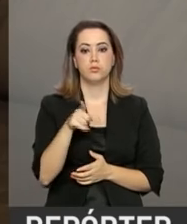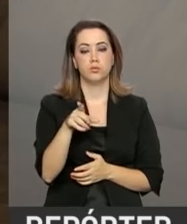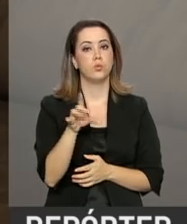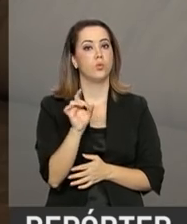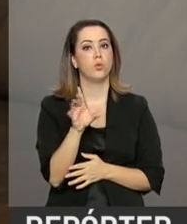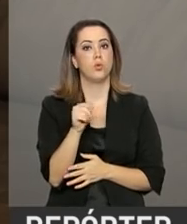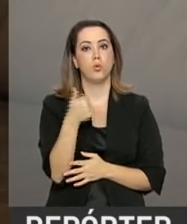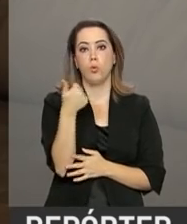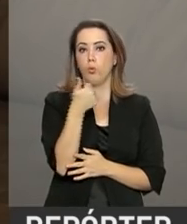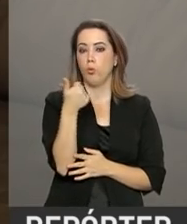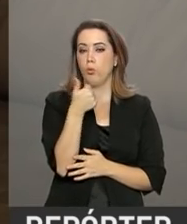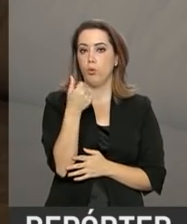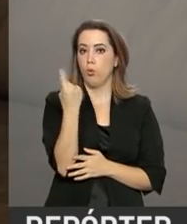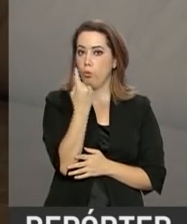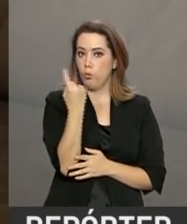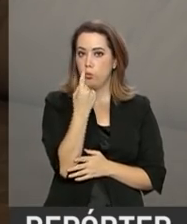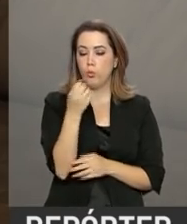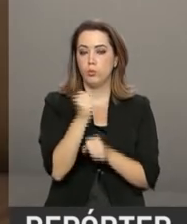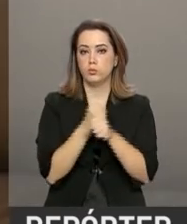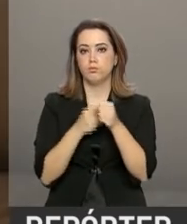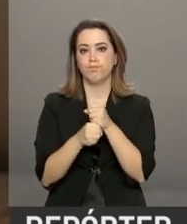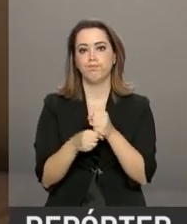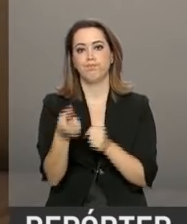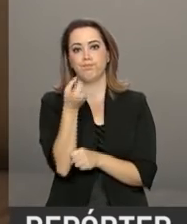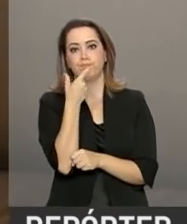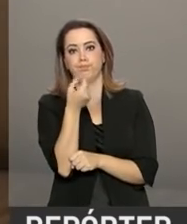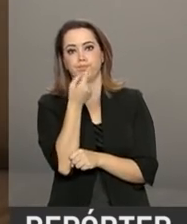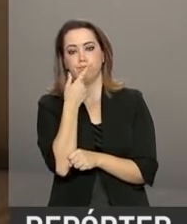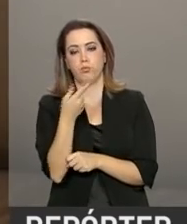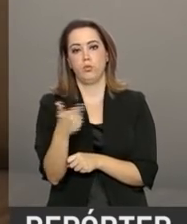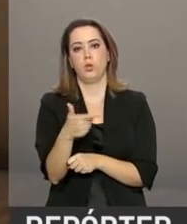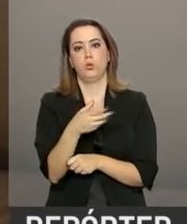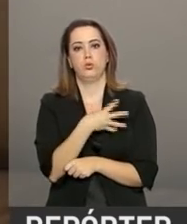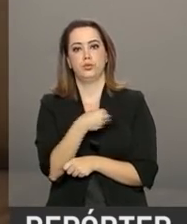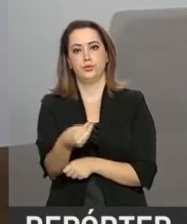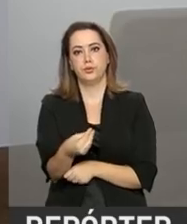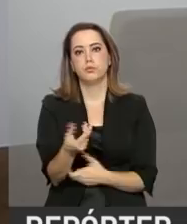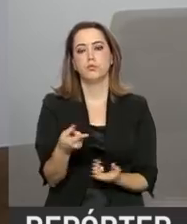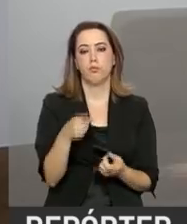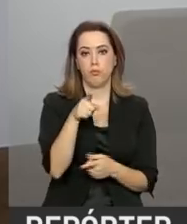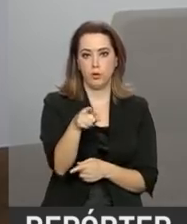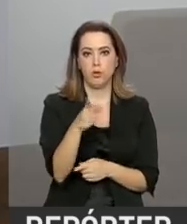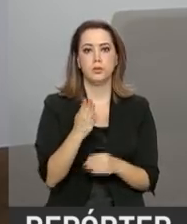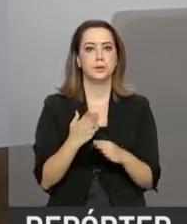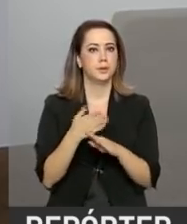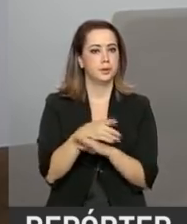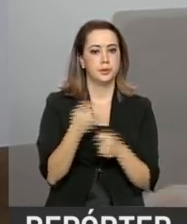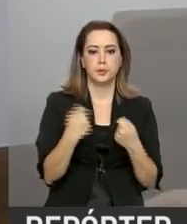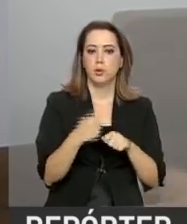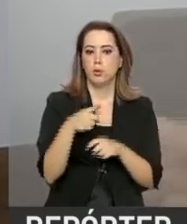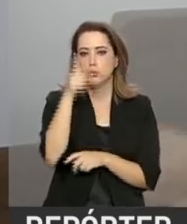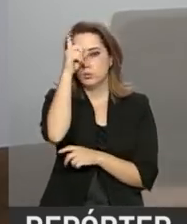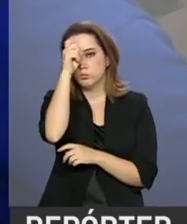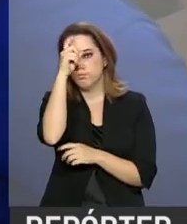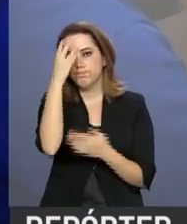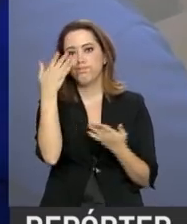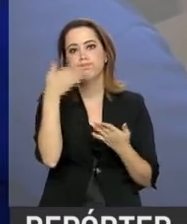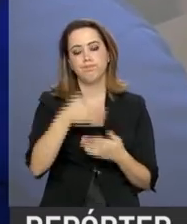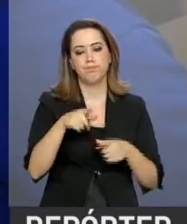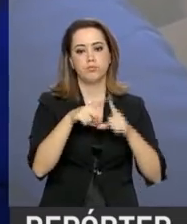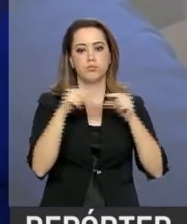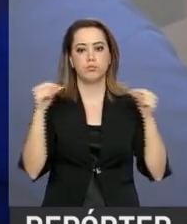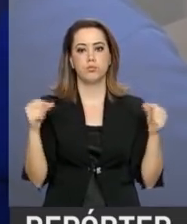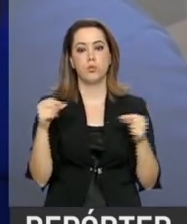apenas um ano de uso de anticoncepcional a consultora de marketing Eliane foi internada às pressas em hospital de